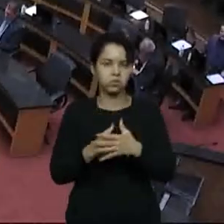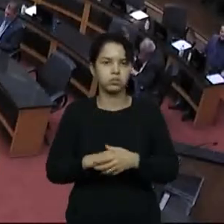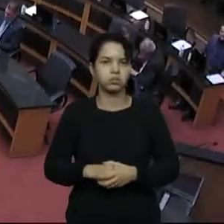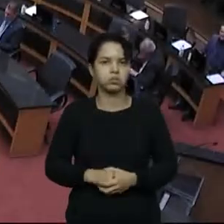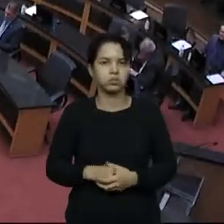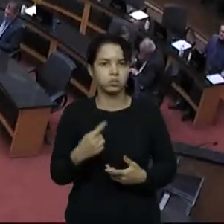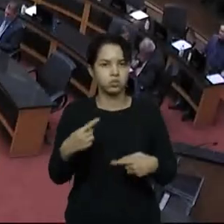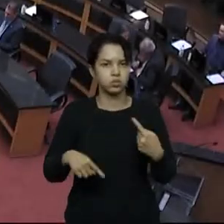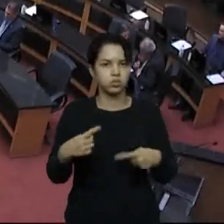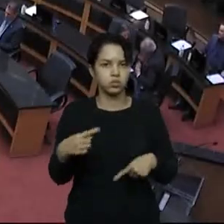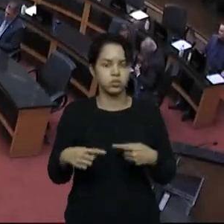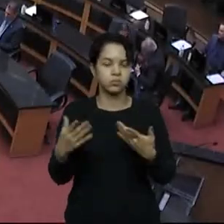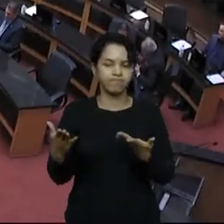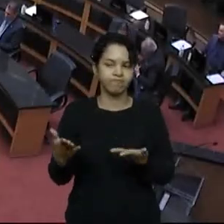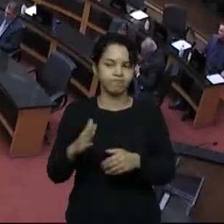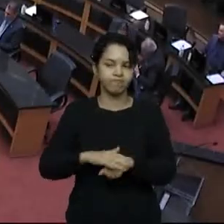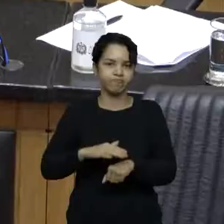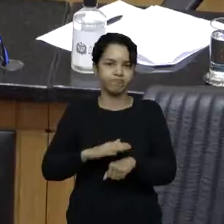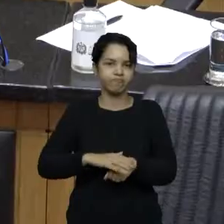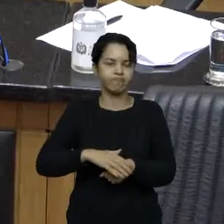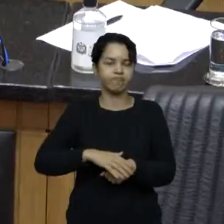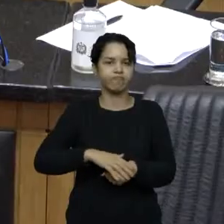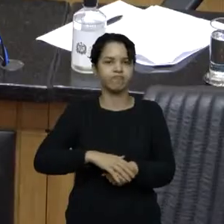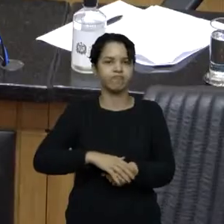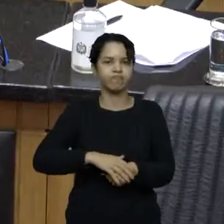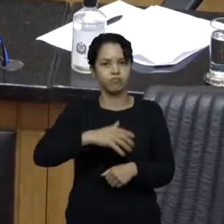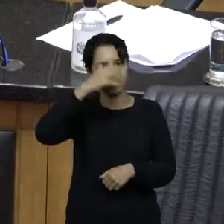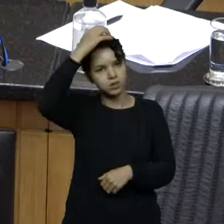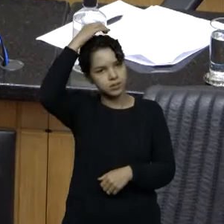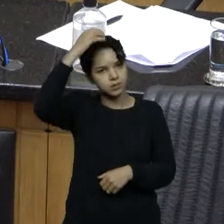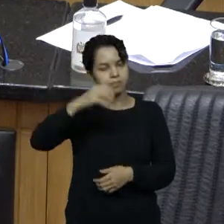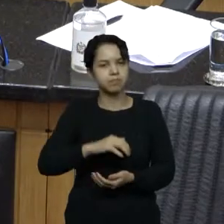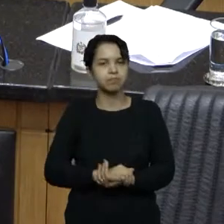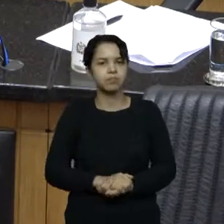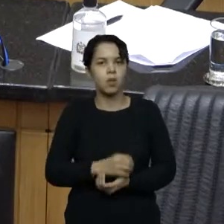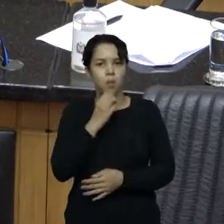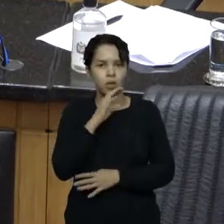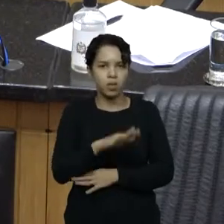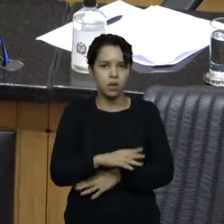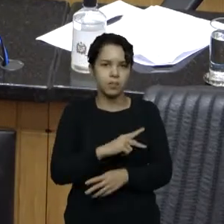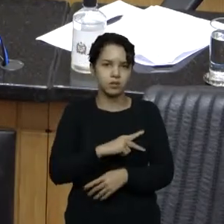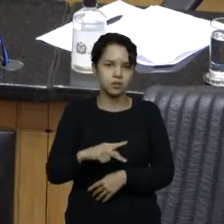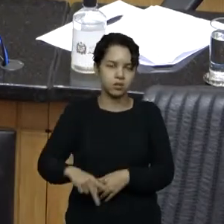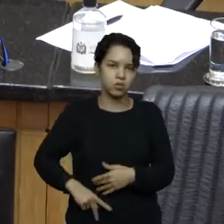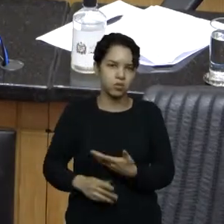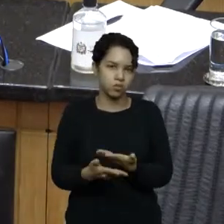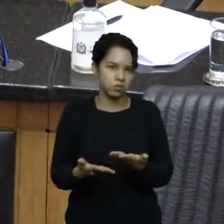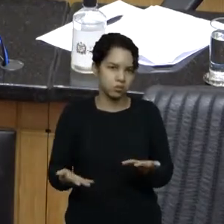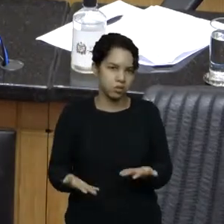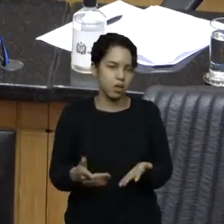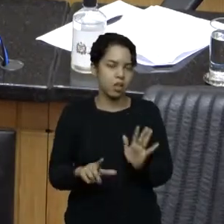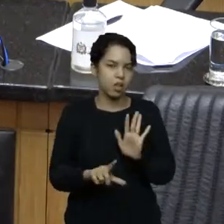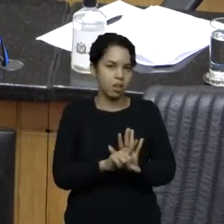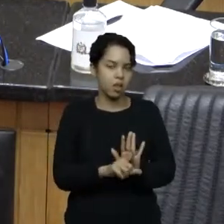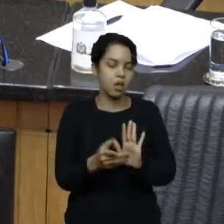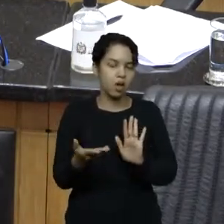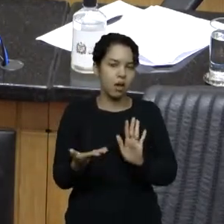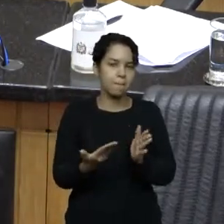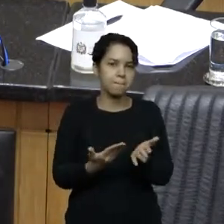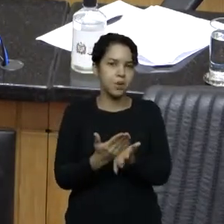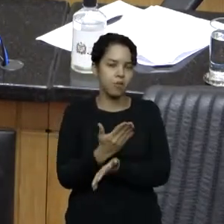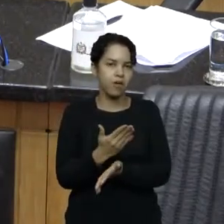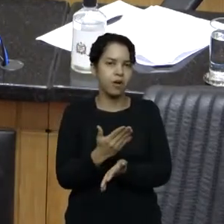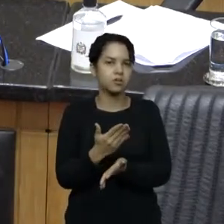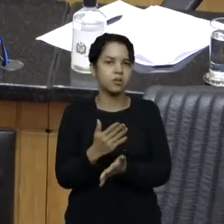só para discutir Deputado Coronel batalha Presidente senhoras e senhores é essa essa lei ela foi aprovada